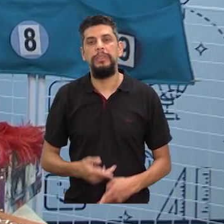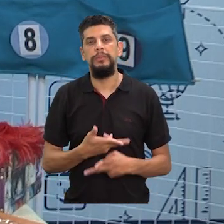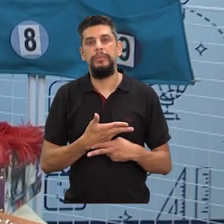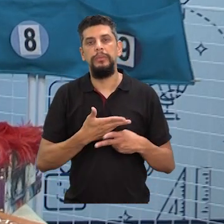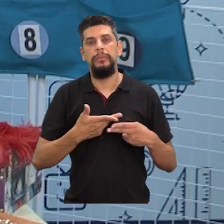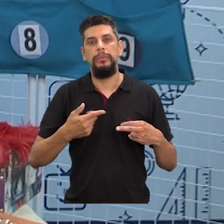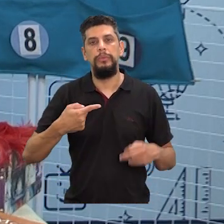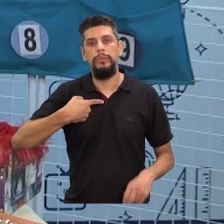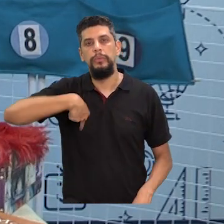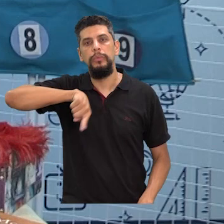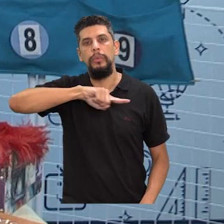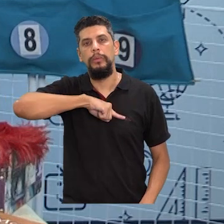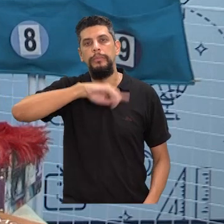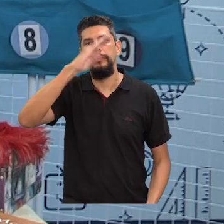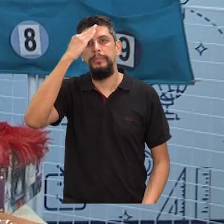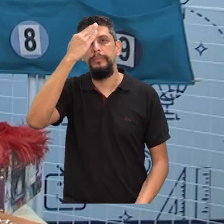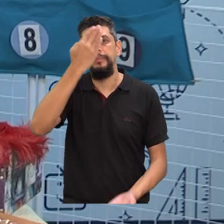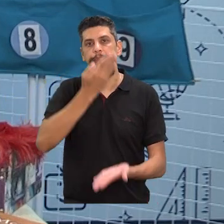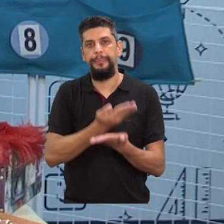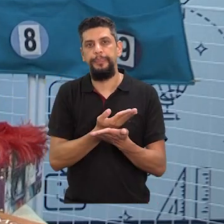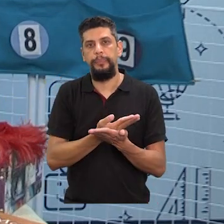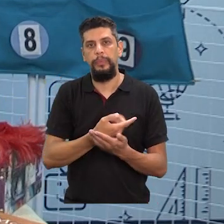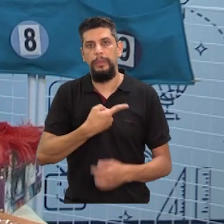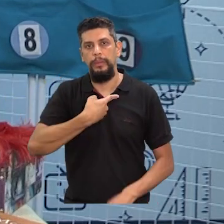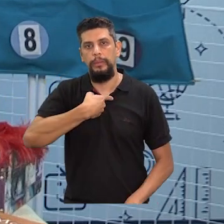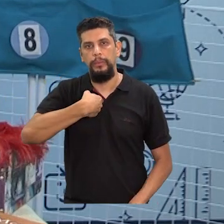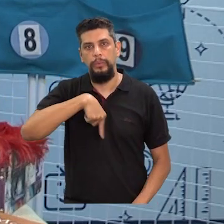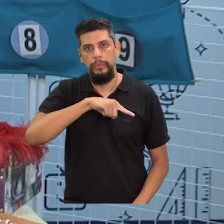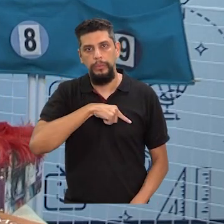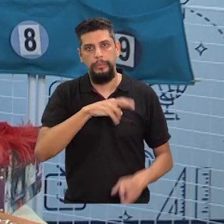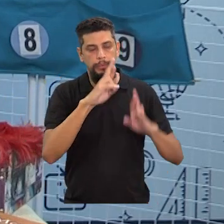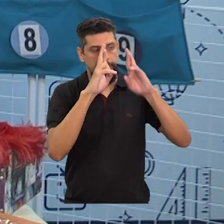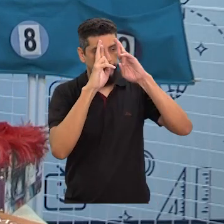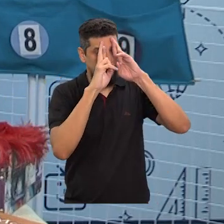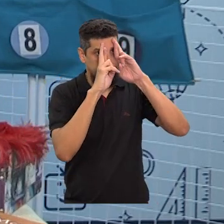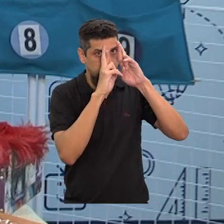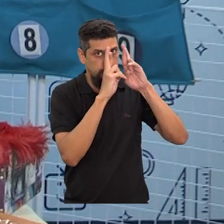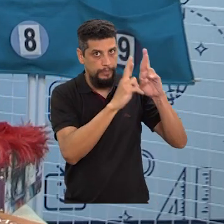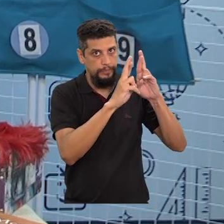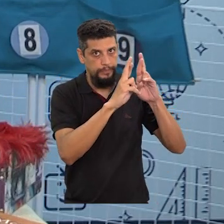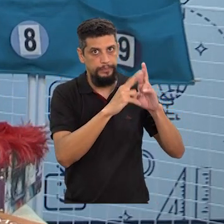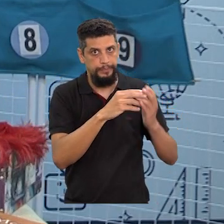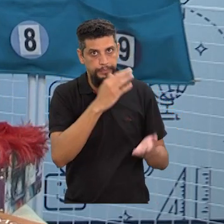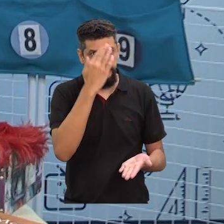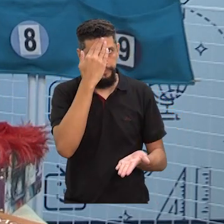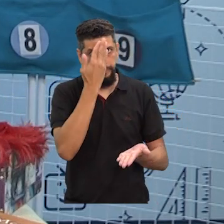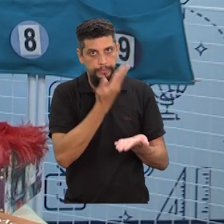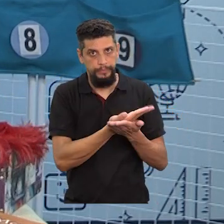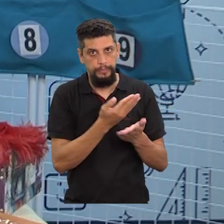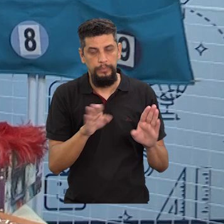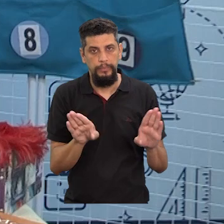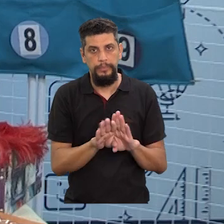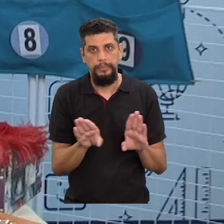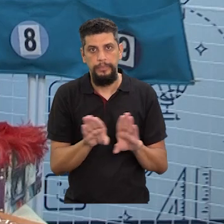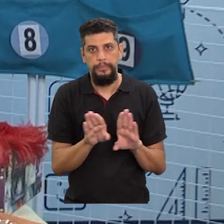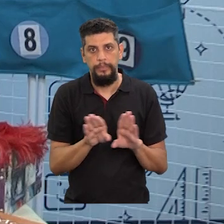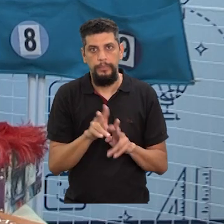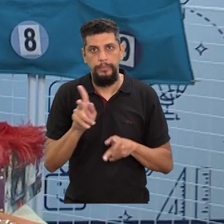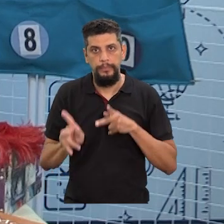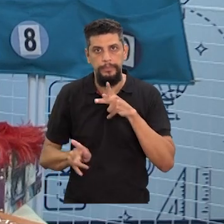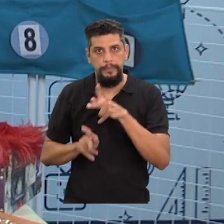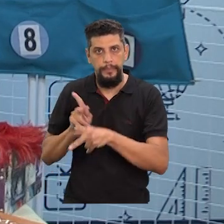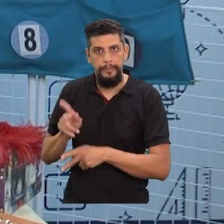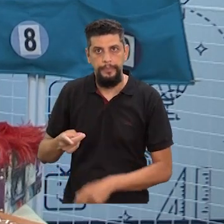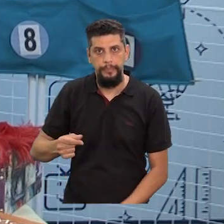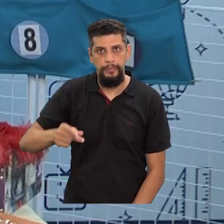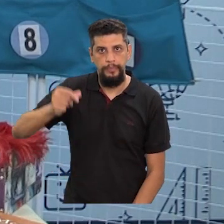assim, coisas que a gente acredita, que a gente respeita muitas vezes, né? As crenças. E as crenças